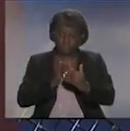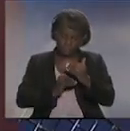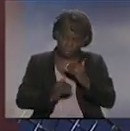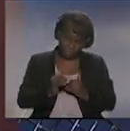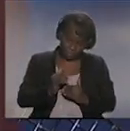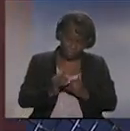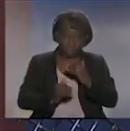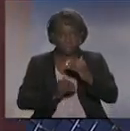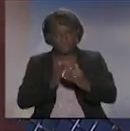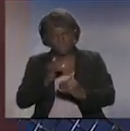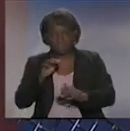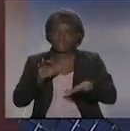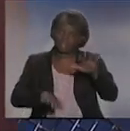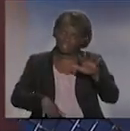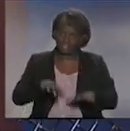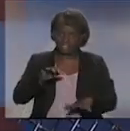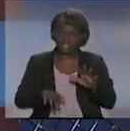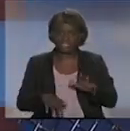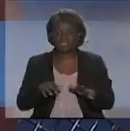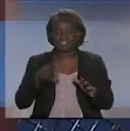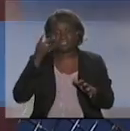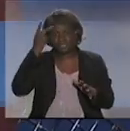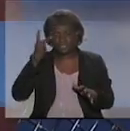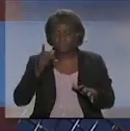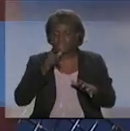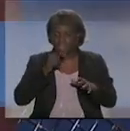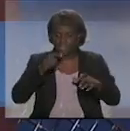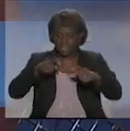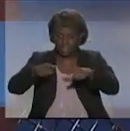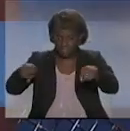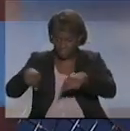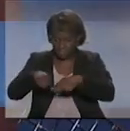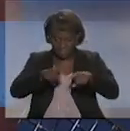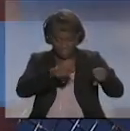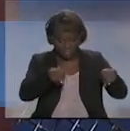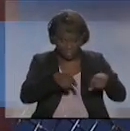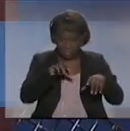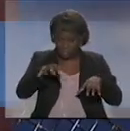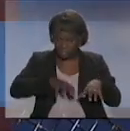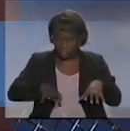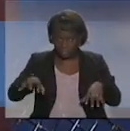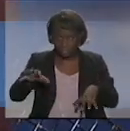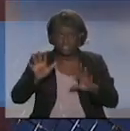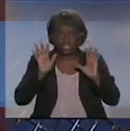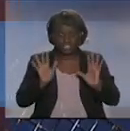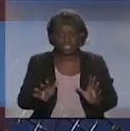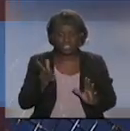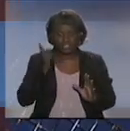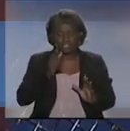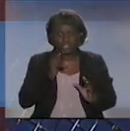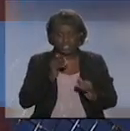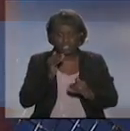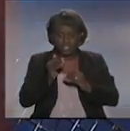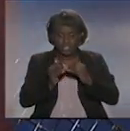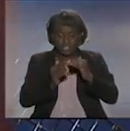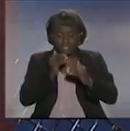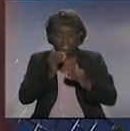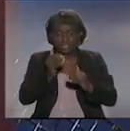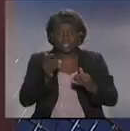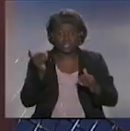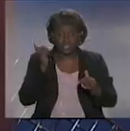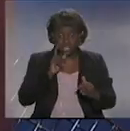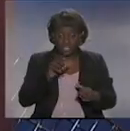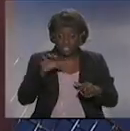avançamos e recuamos algumas vezes em relação aos parques aquícolas. Já estivemos bem próximos